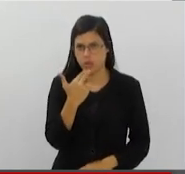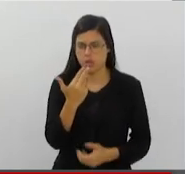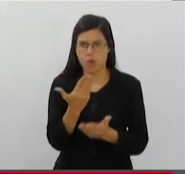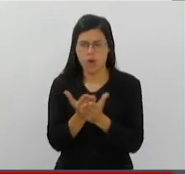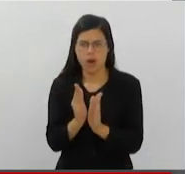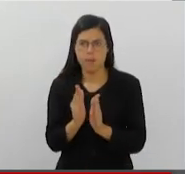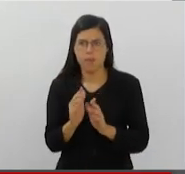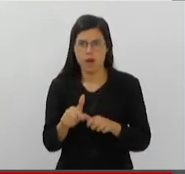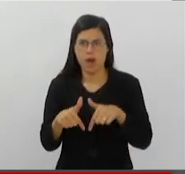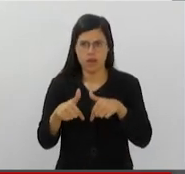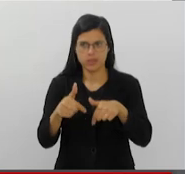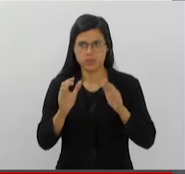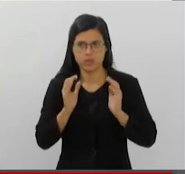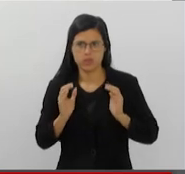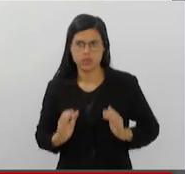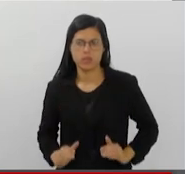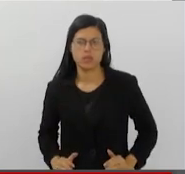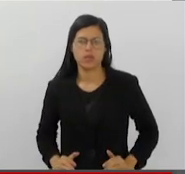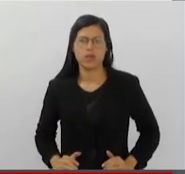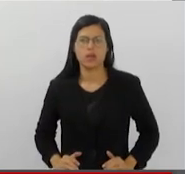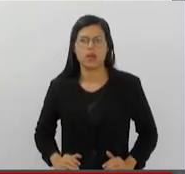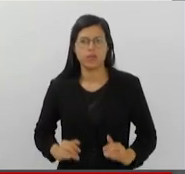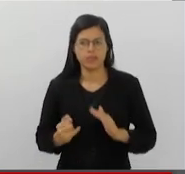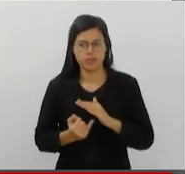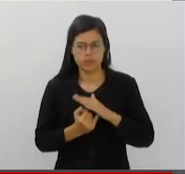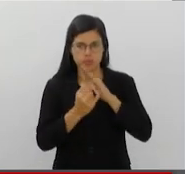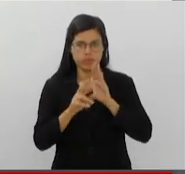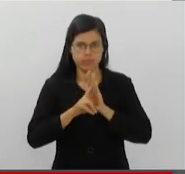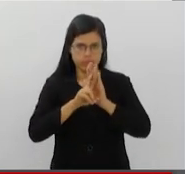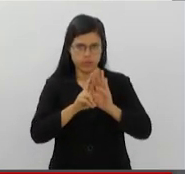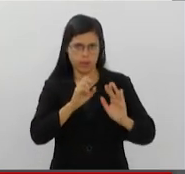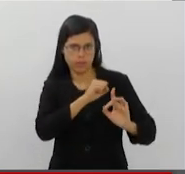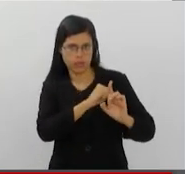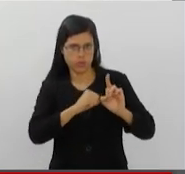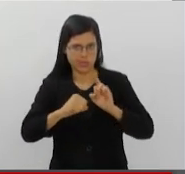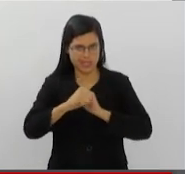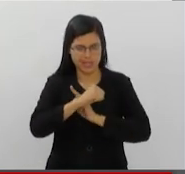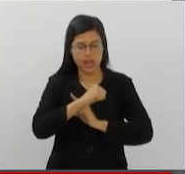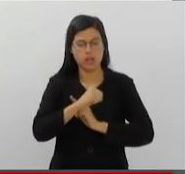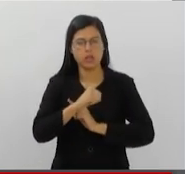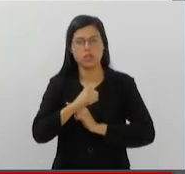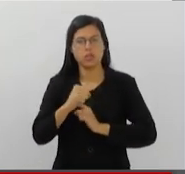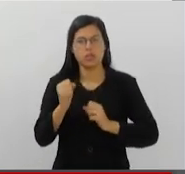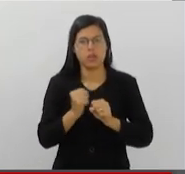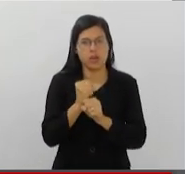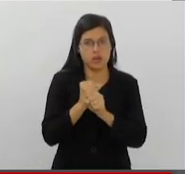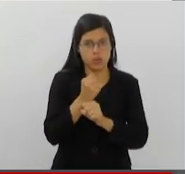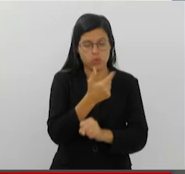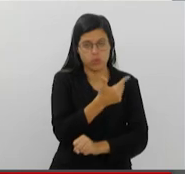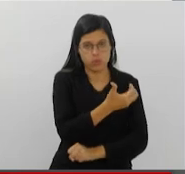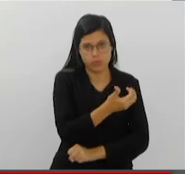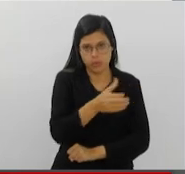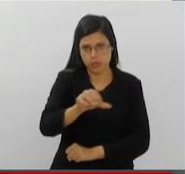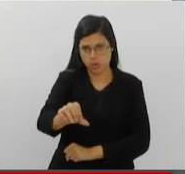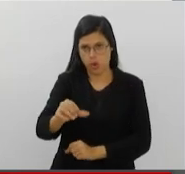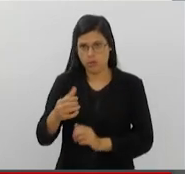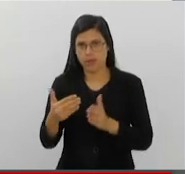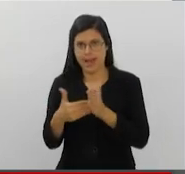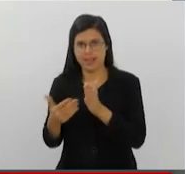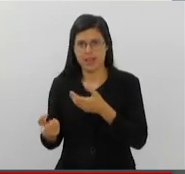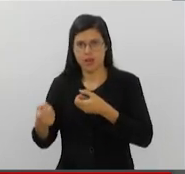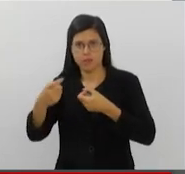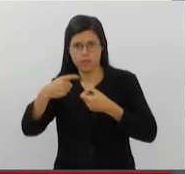da Cidadania atuava como uma das organizações representantes da sociedade civil, e de 2019 até o retorno